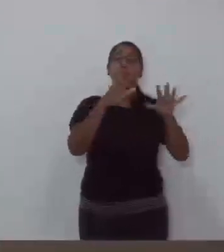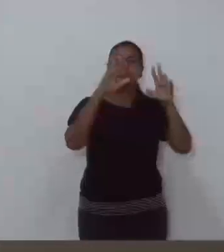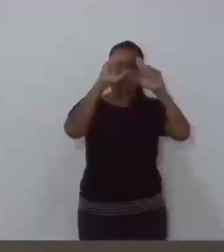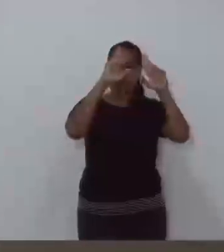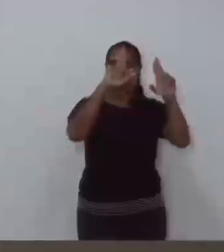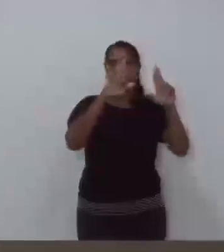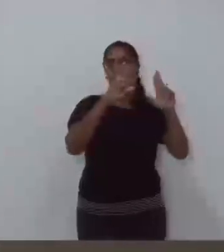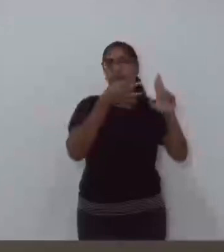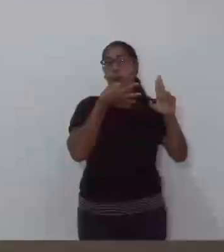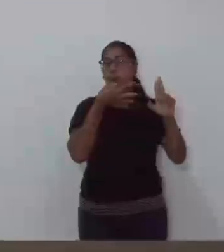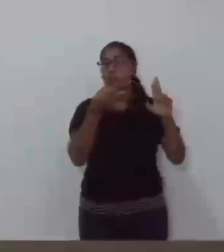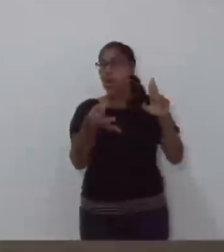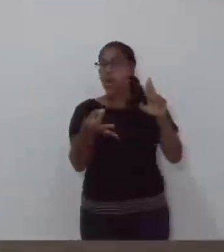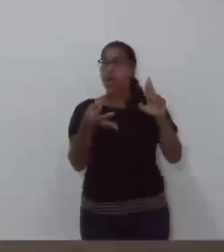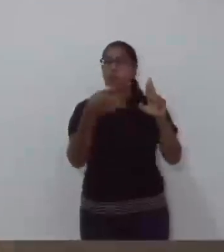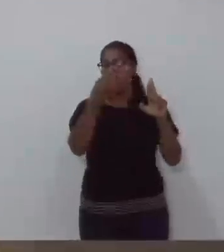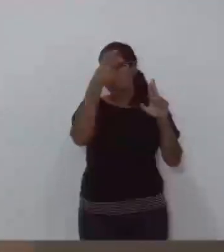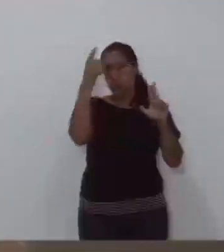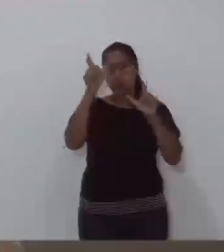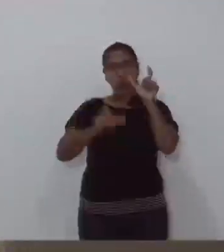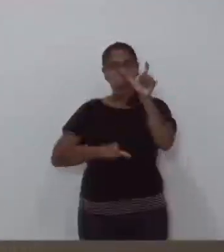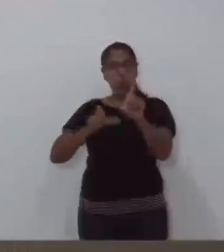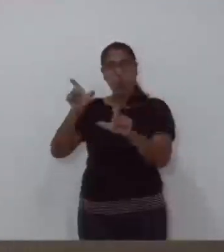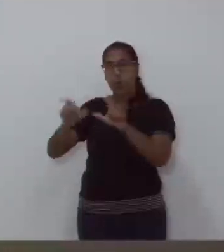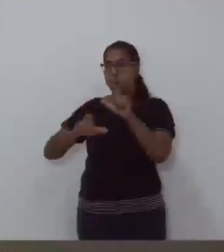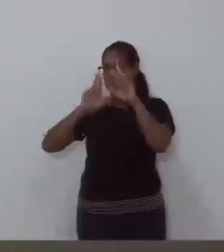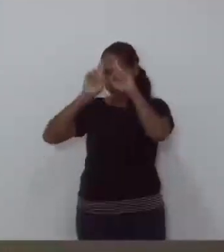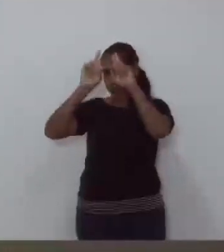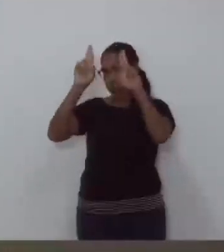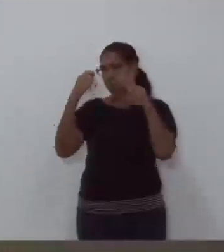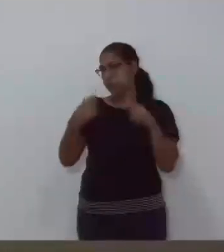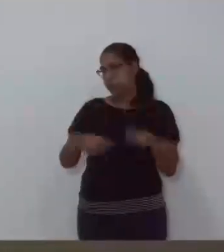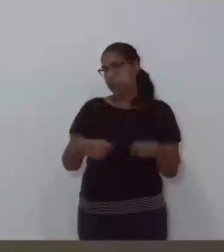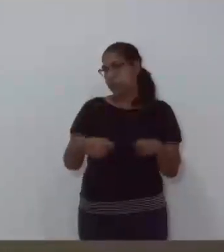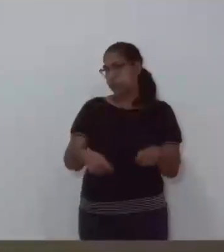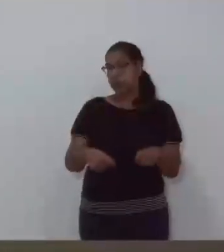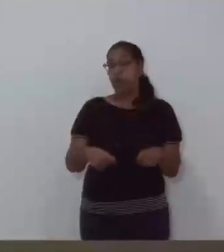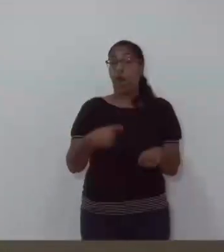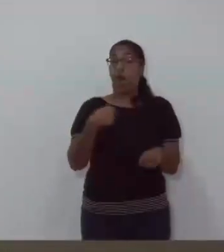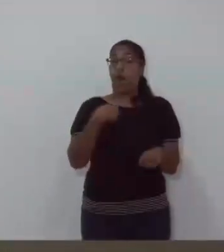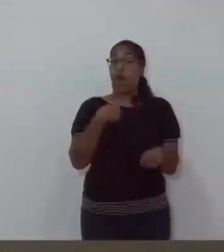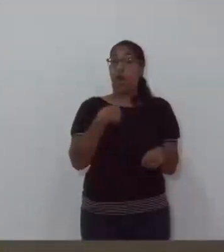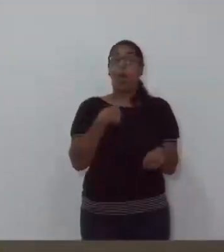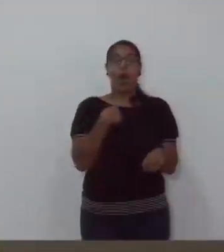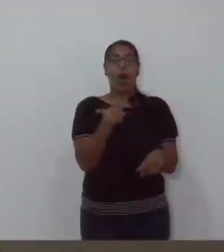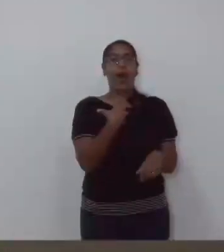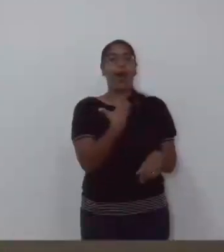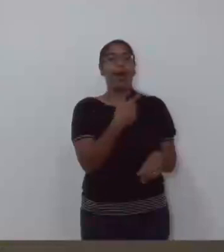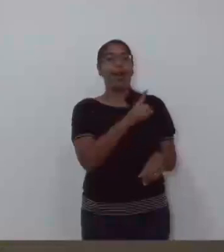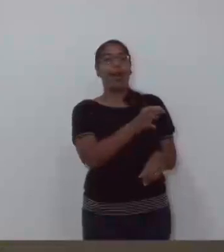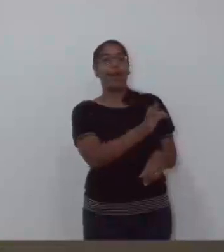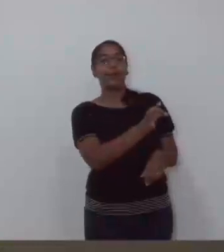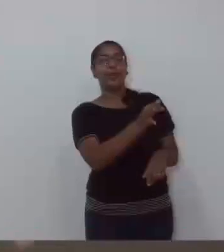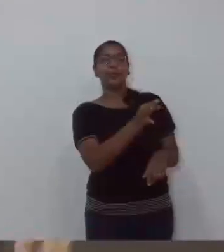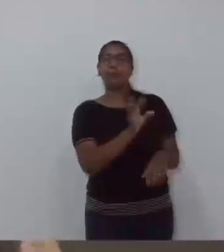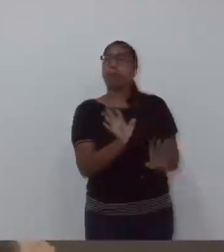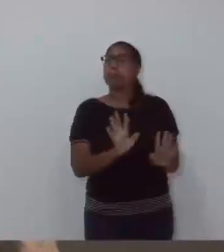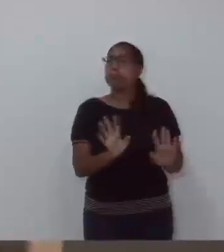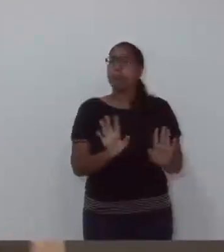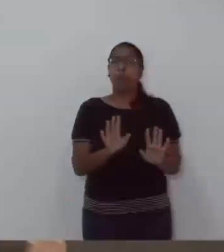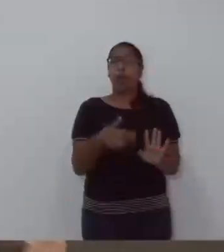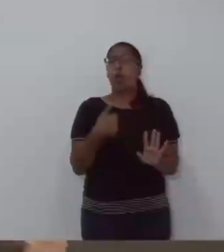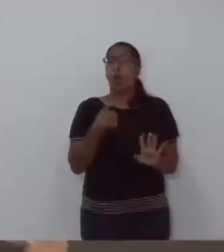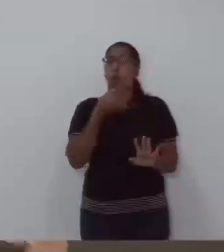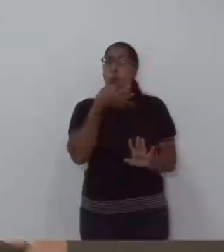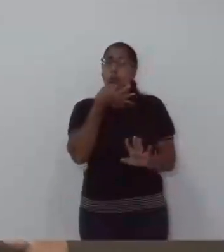opiniões, sejam elas quais forem. A gente não é obrigado a concordar com nada. Cada um tem a sua forma de trabalhar, seus pontos de vista,